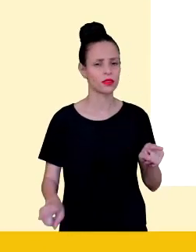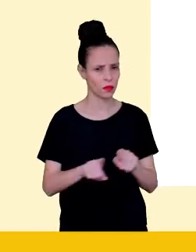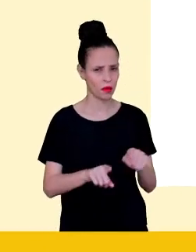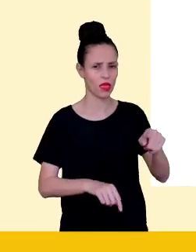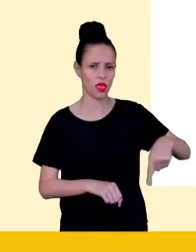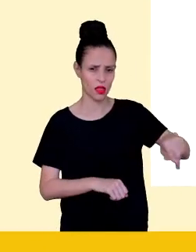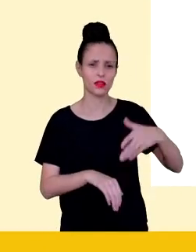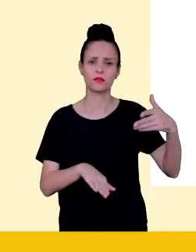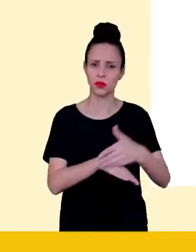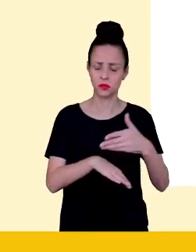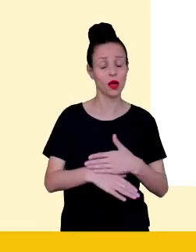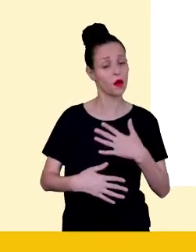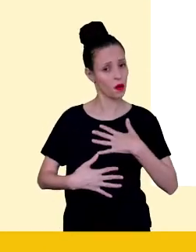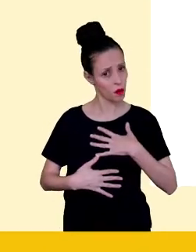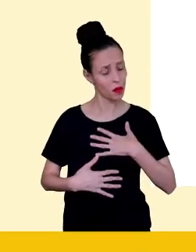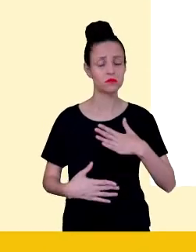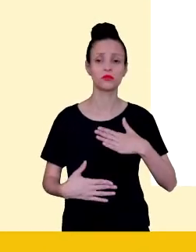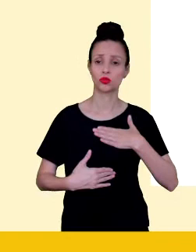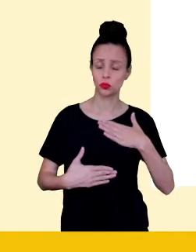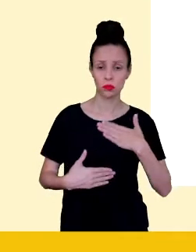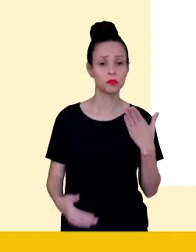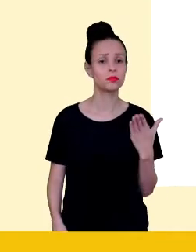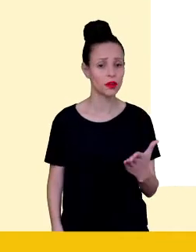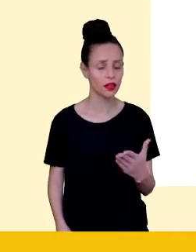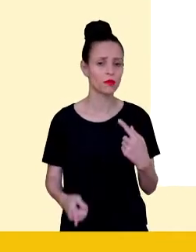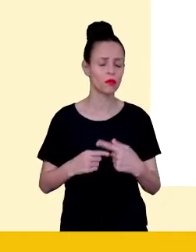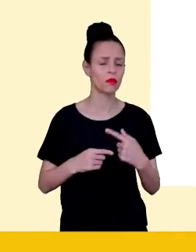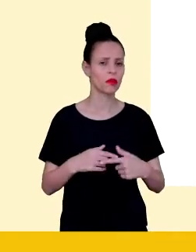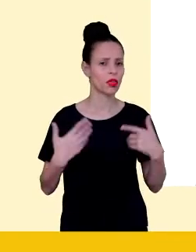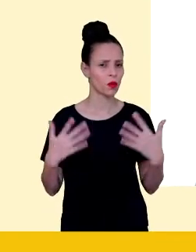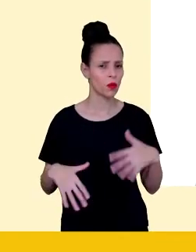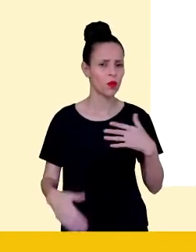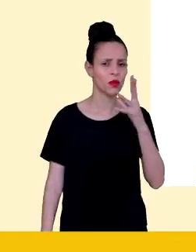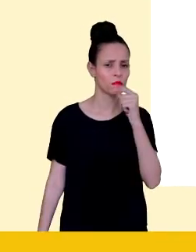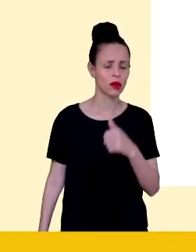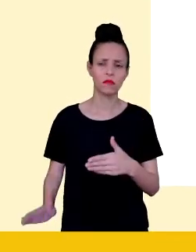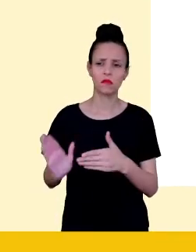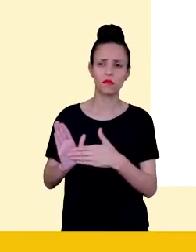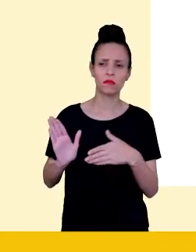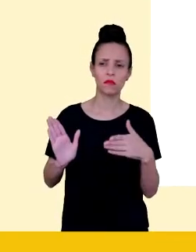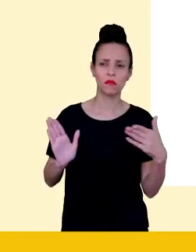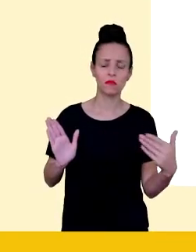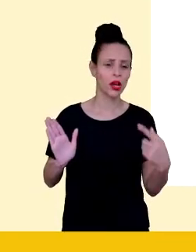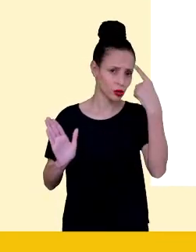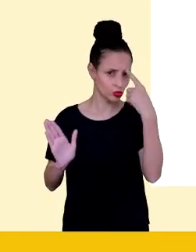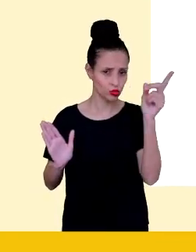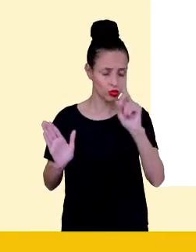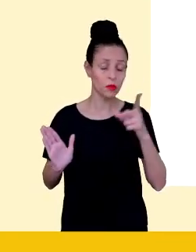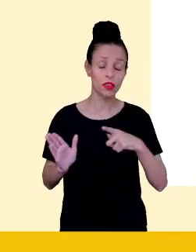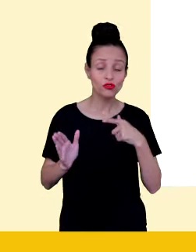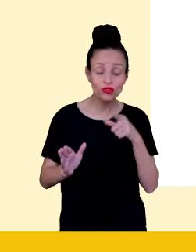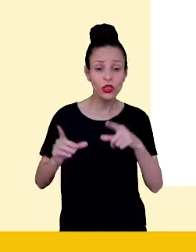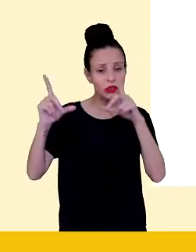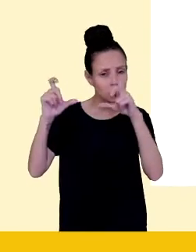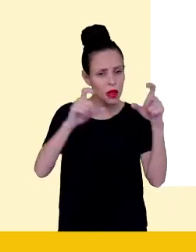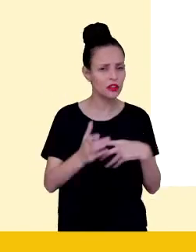Horizonte, né, o próprios pessoal que participaram ficaram surpresos, né? Né? Depois de tanto tempo que eles